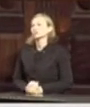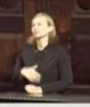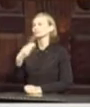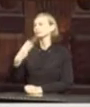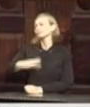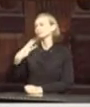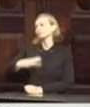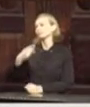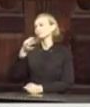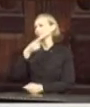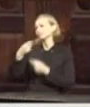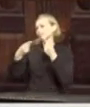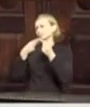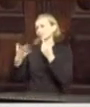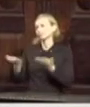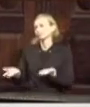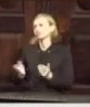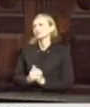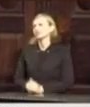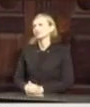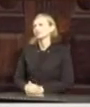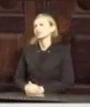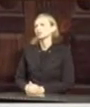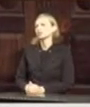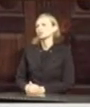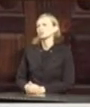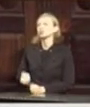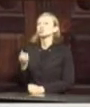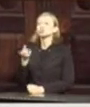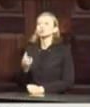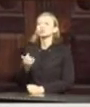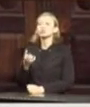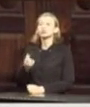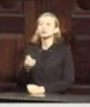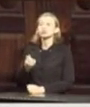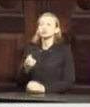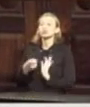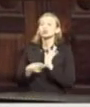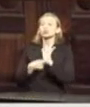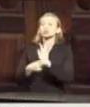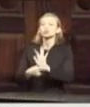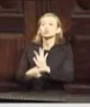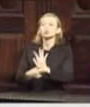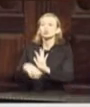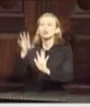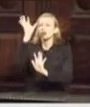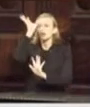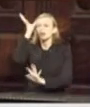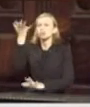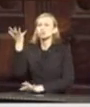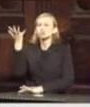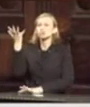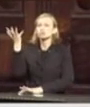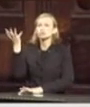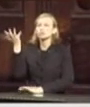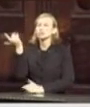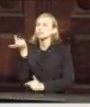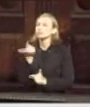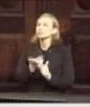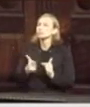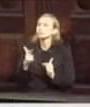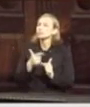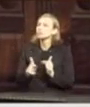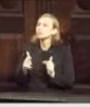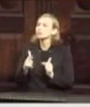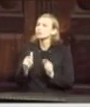Terceira questão. Esse orçamento vai ajudar a resolver o problema